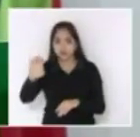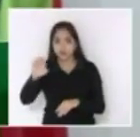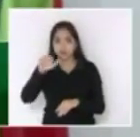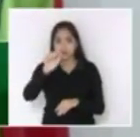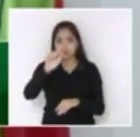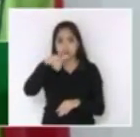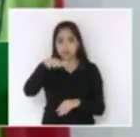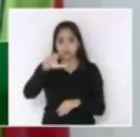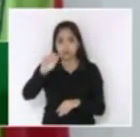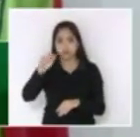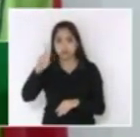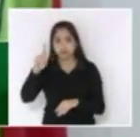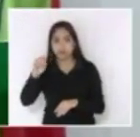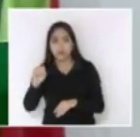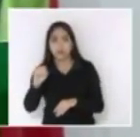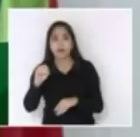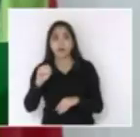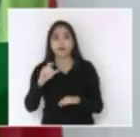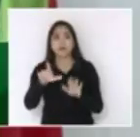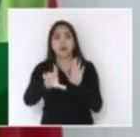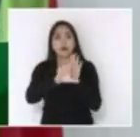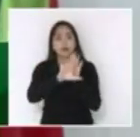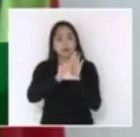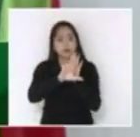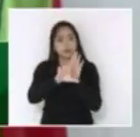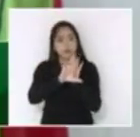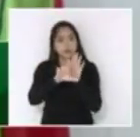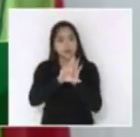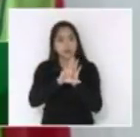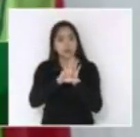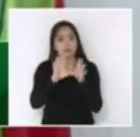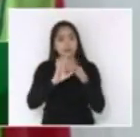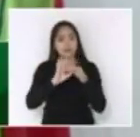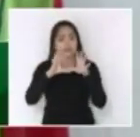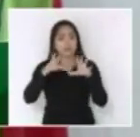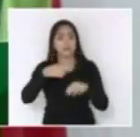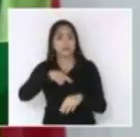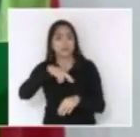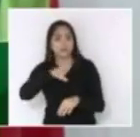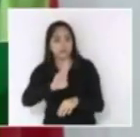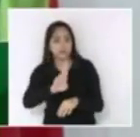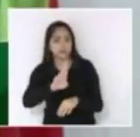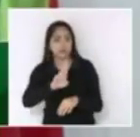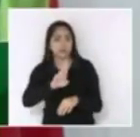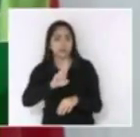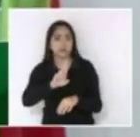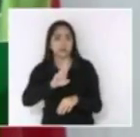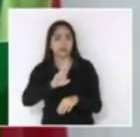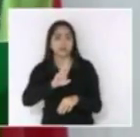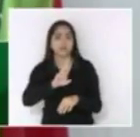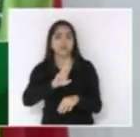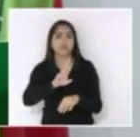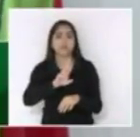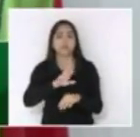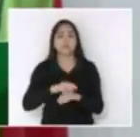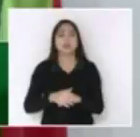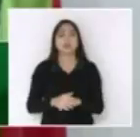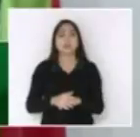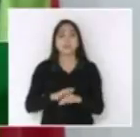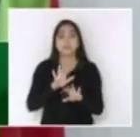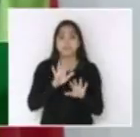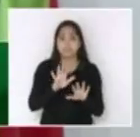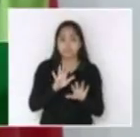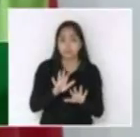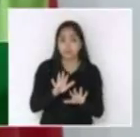lei da liberdade religiosa que hoje compõe nossa Carta Magna. Nosso grande receio, nesta